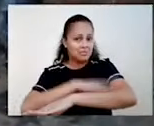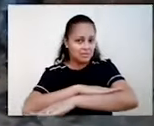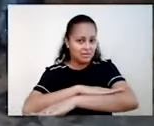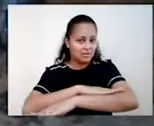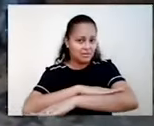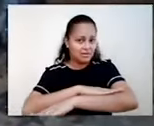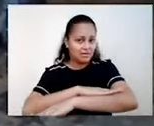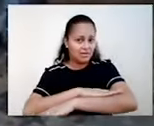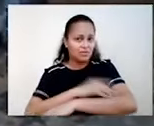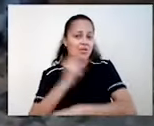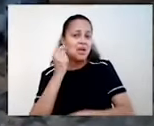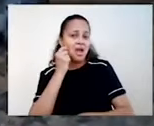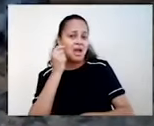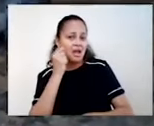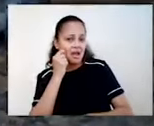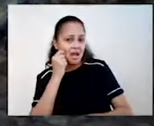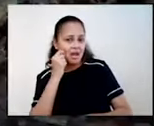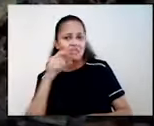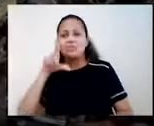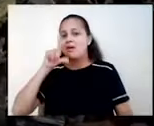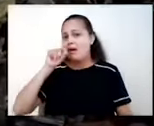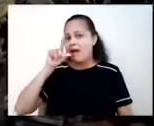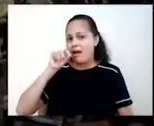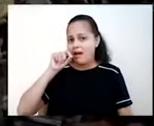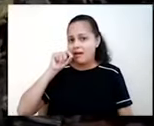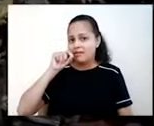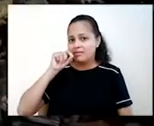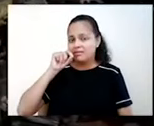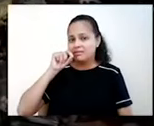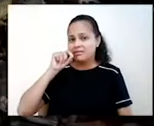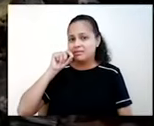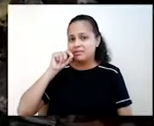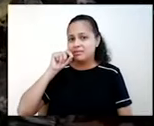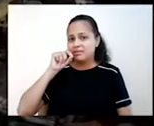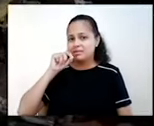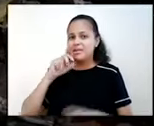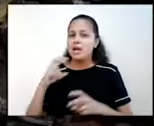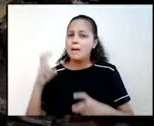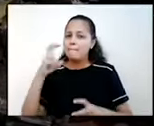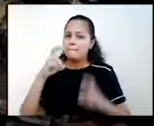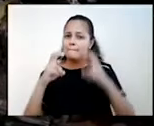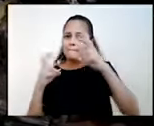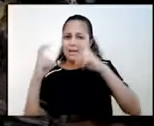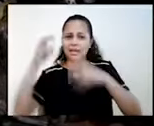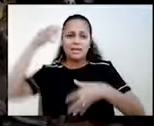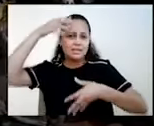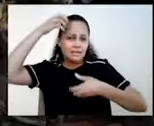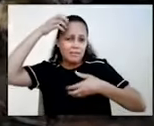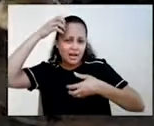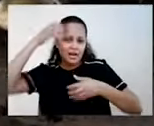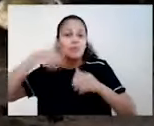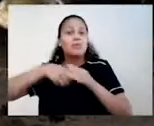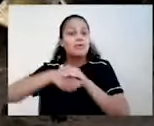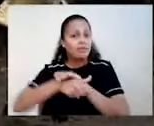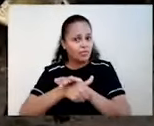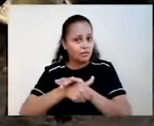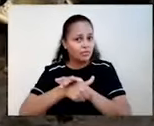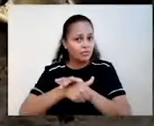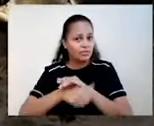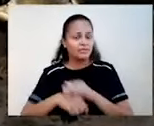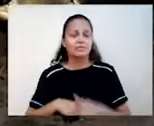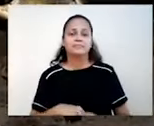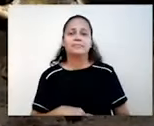sapos, cutias, tatus, ratos, pacas, aves como os mutuns, inhambus, preguiças, macacos e até